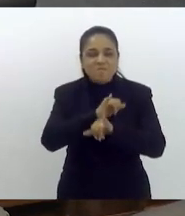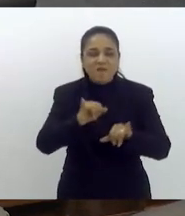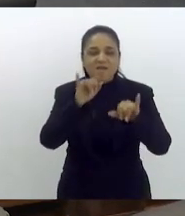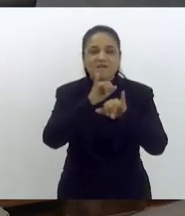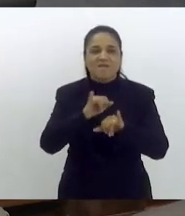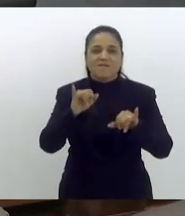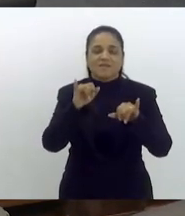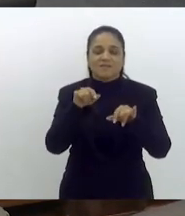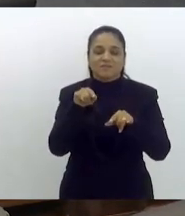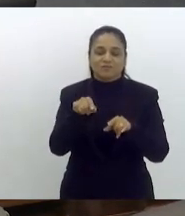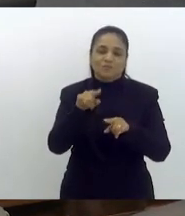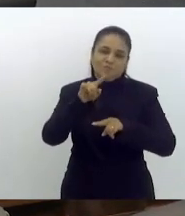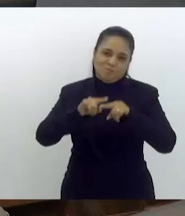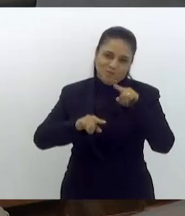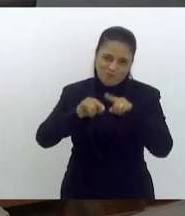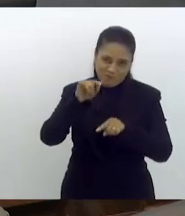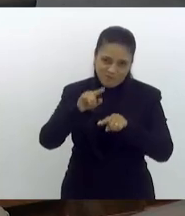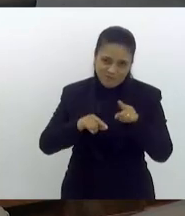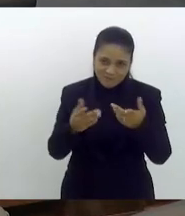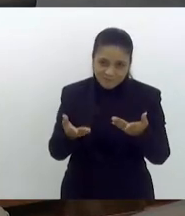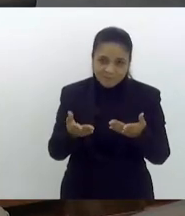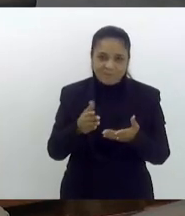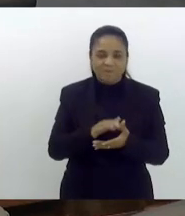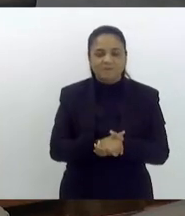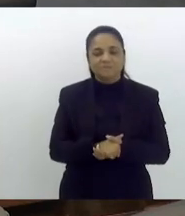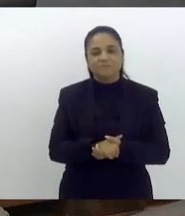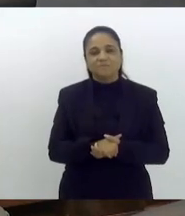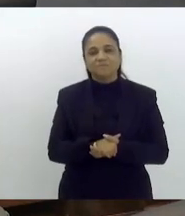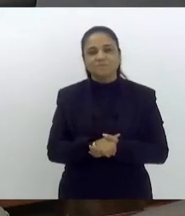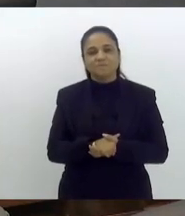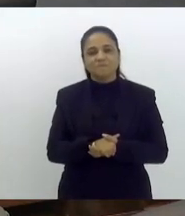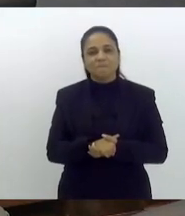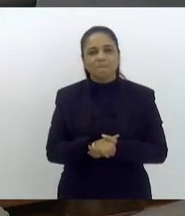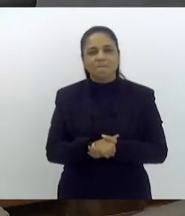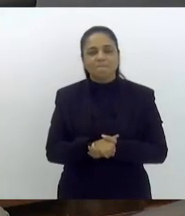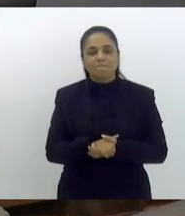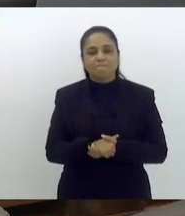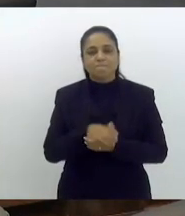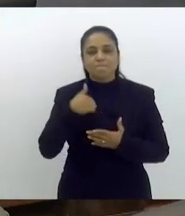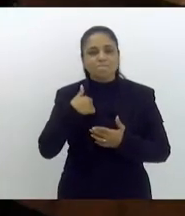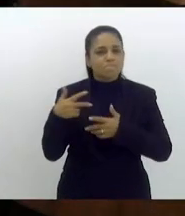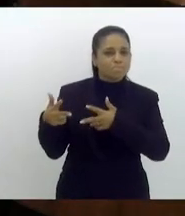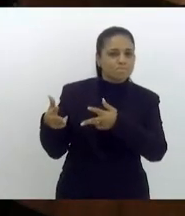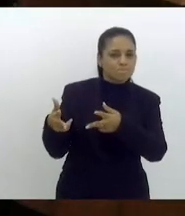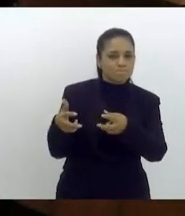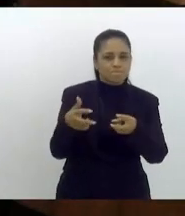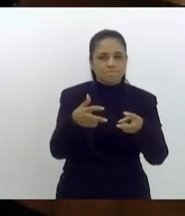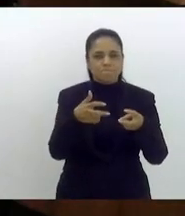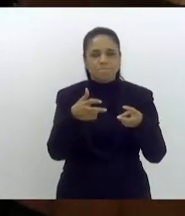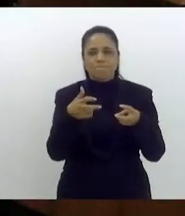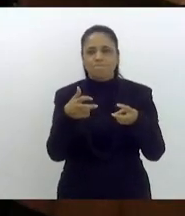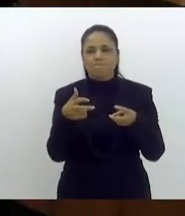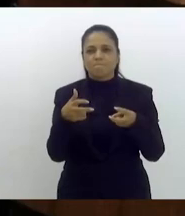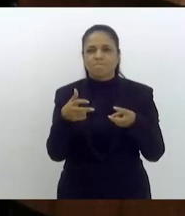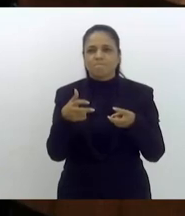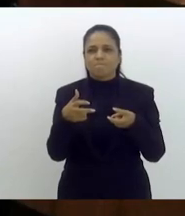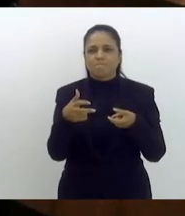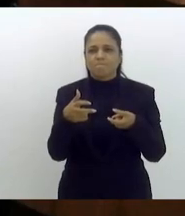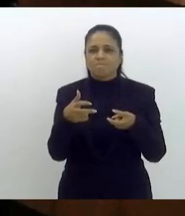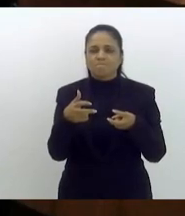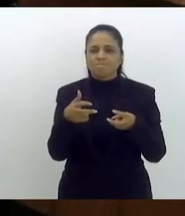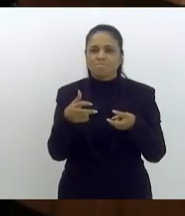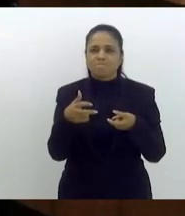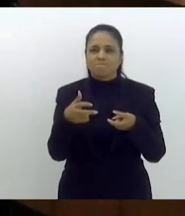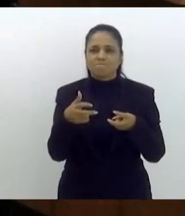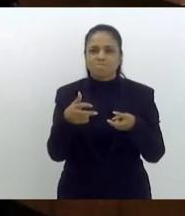em torno dos produtos então eu vejo que seria uma situação que não faria